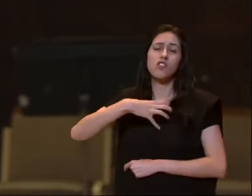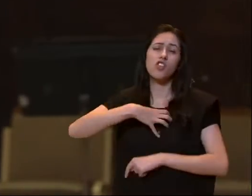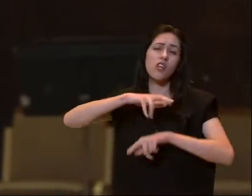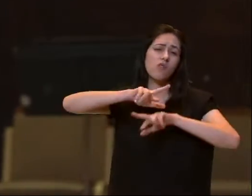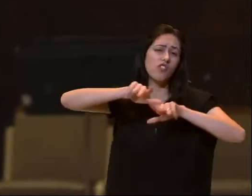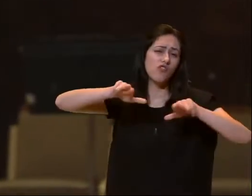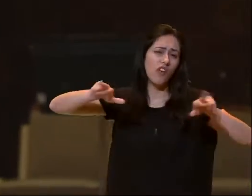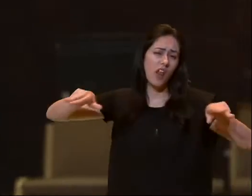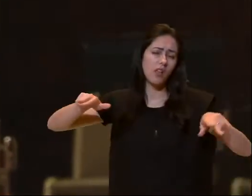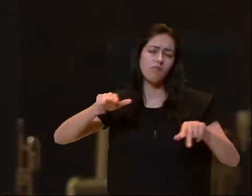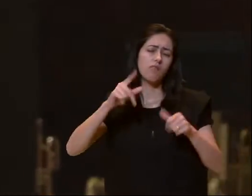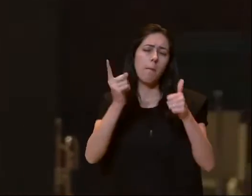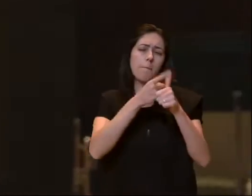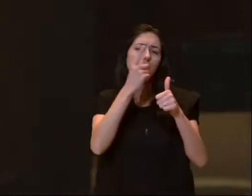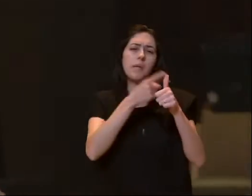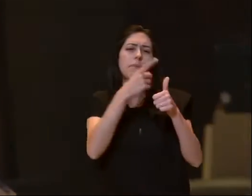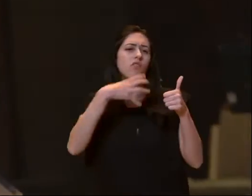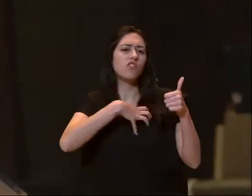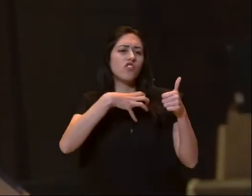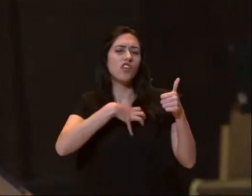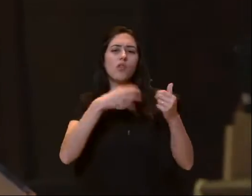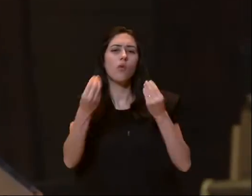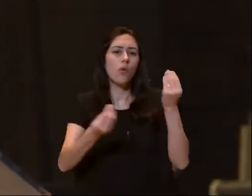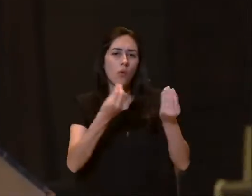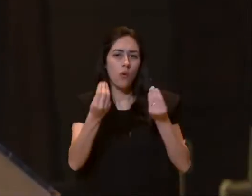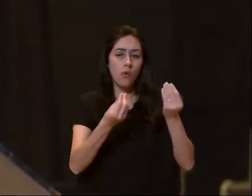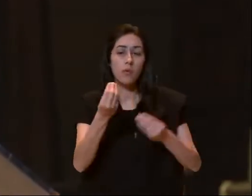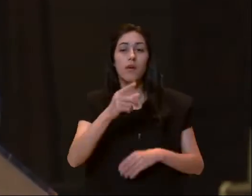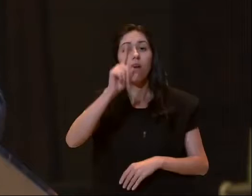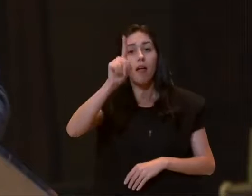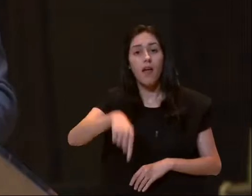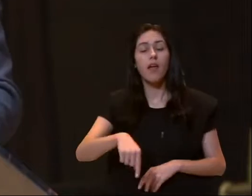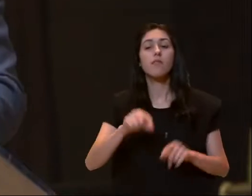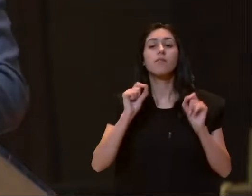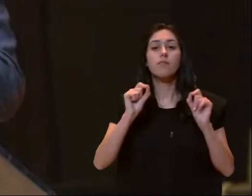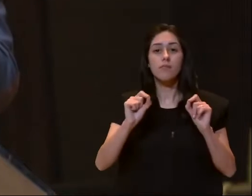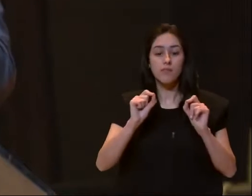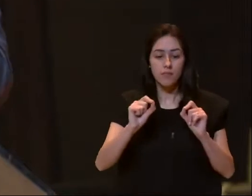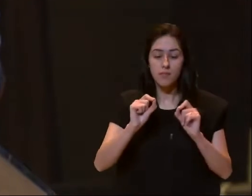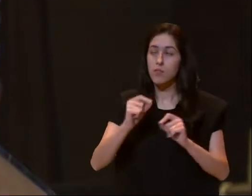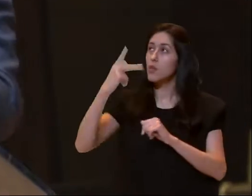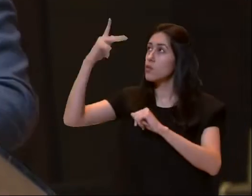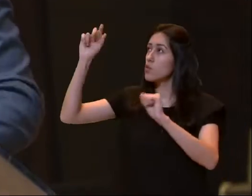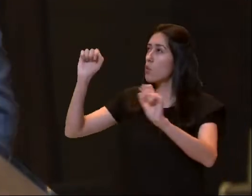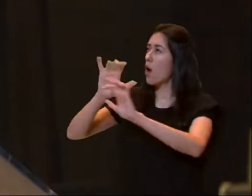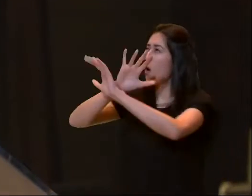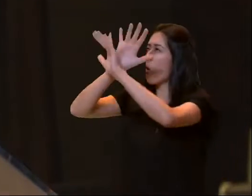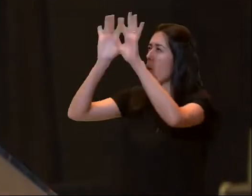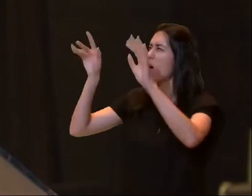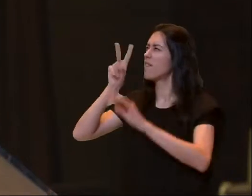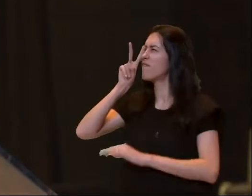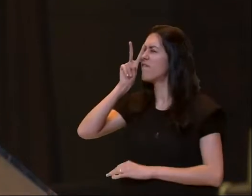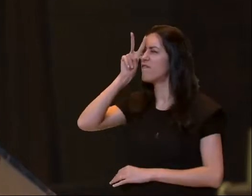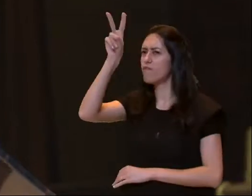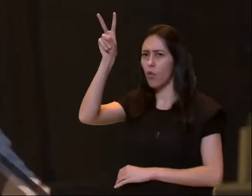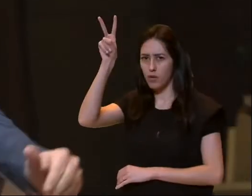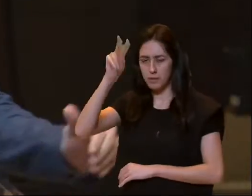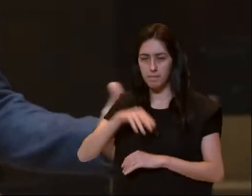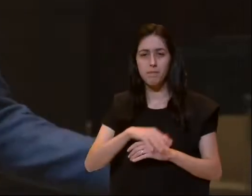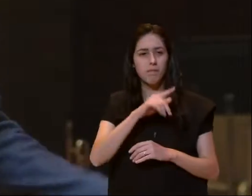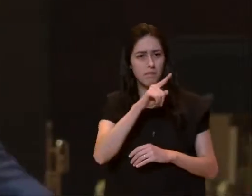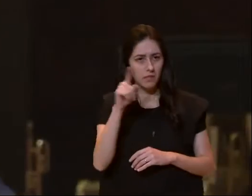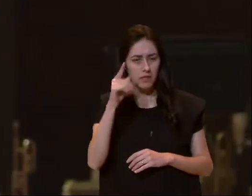formas. A primeira delas, através da força da sua glória. Sabe,